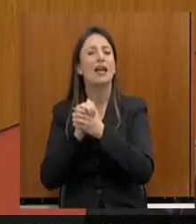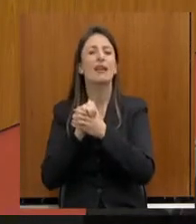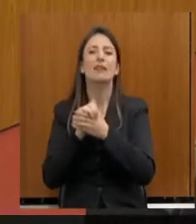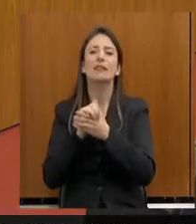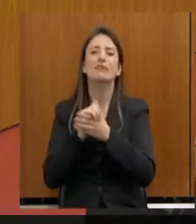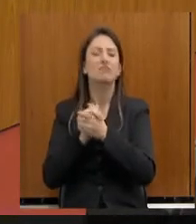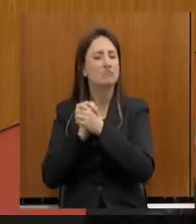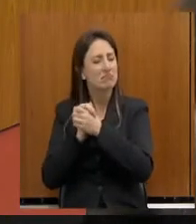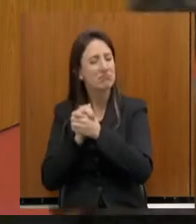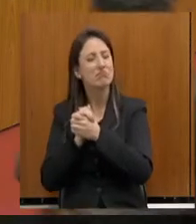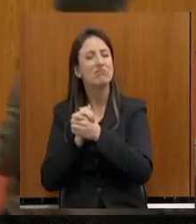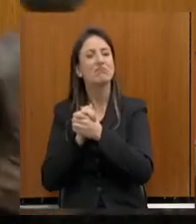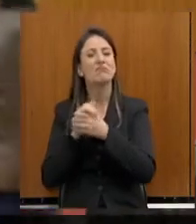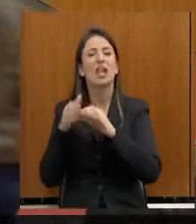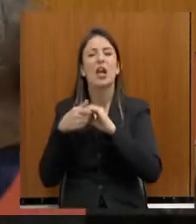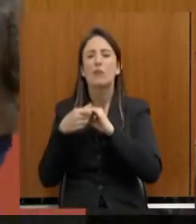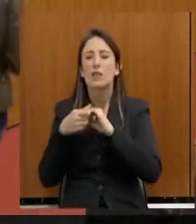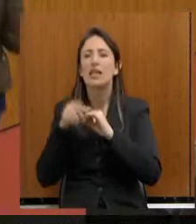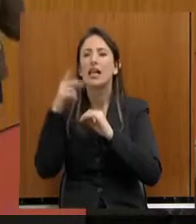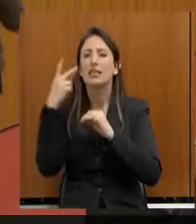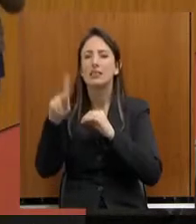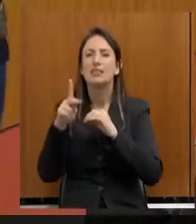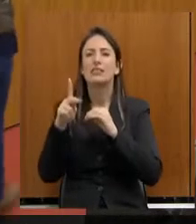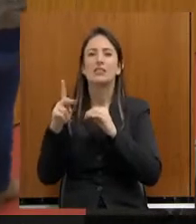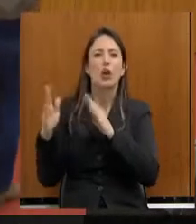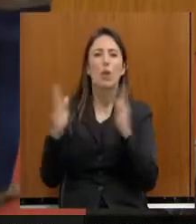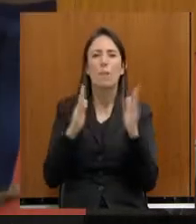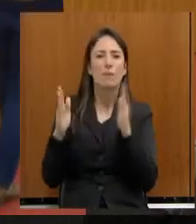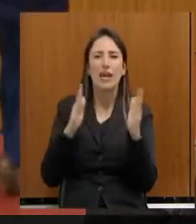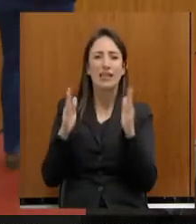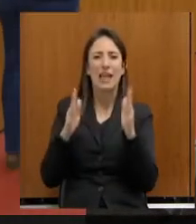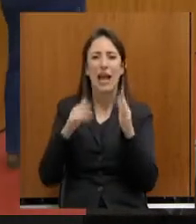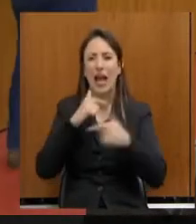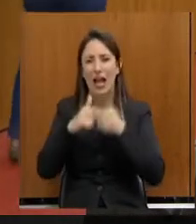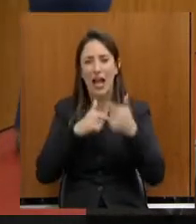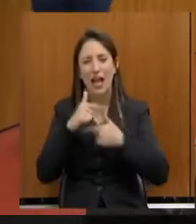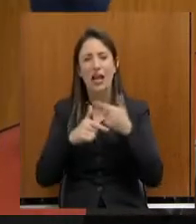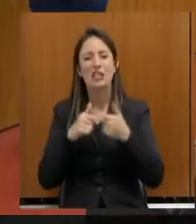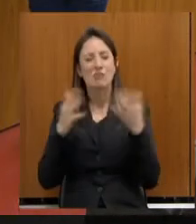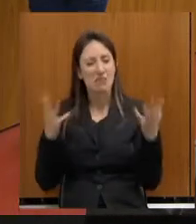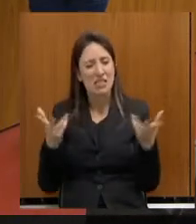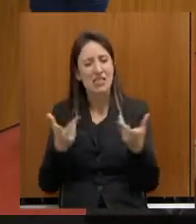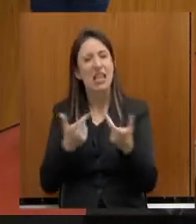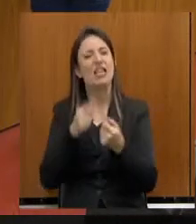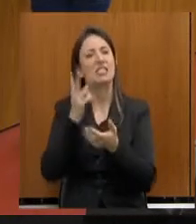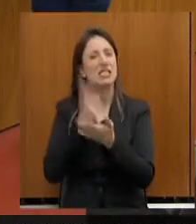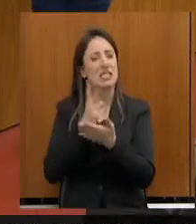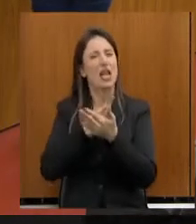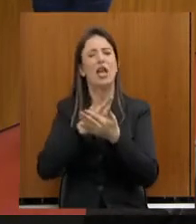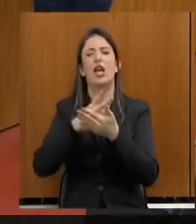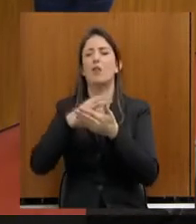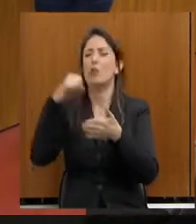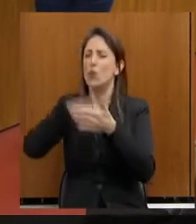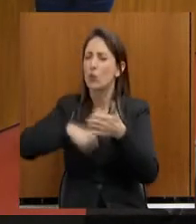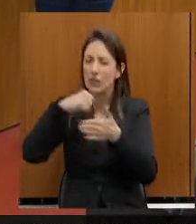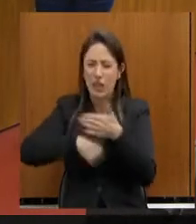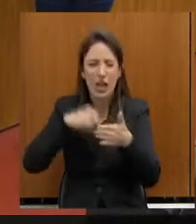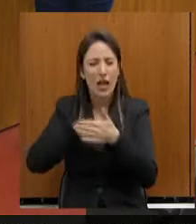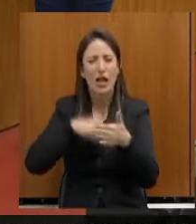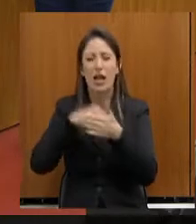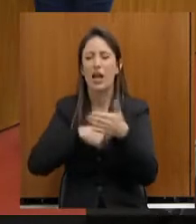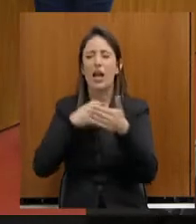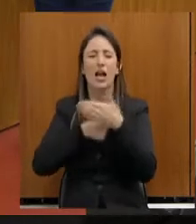pelo mandato de vossa excelência é pela sempre lutando aí pelas causas importantes